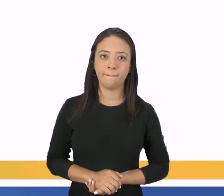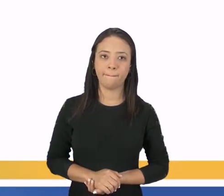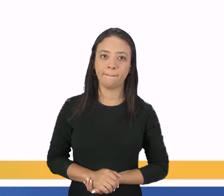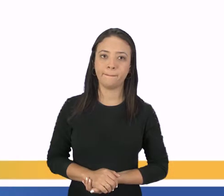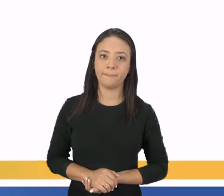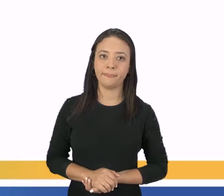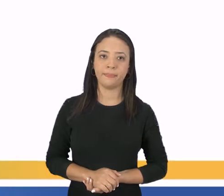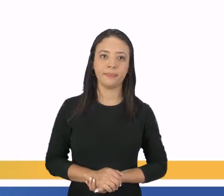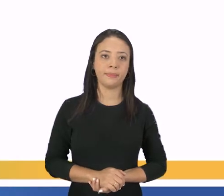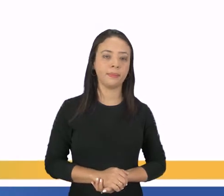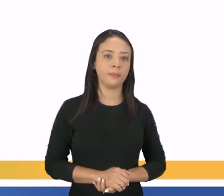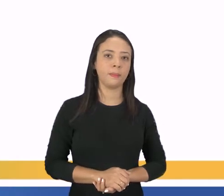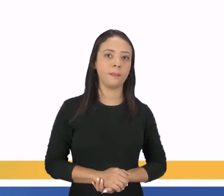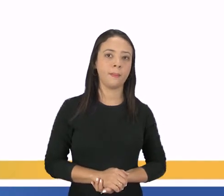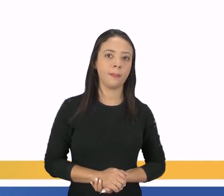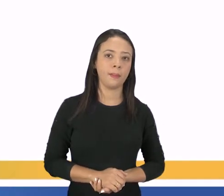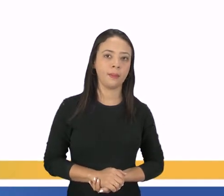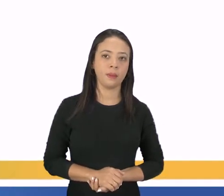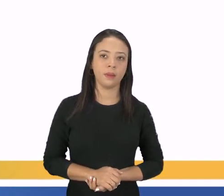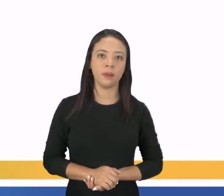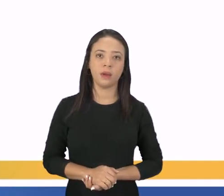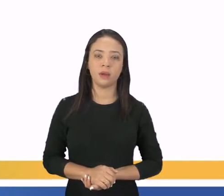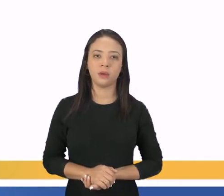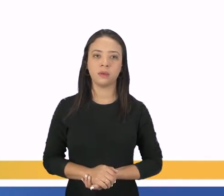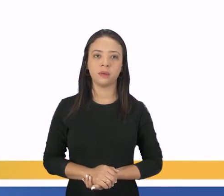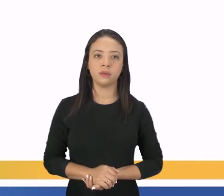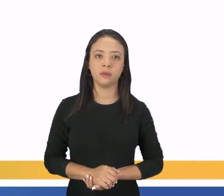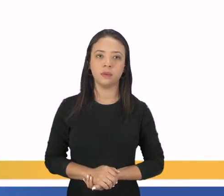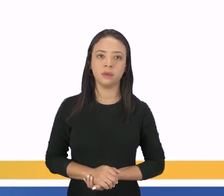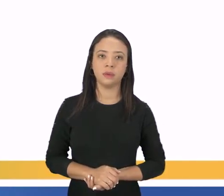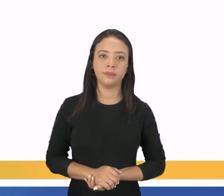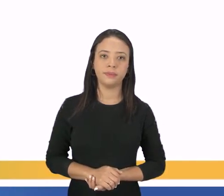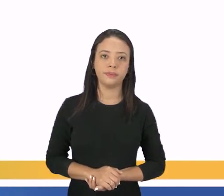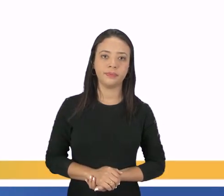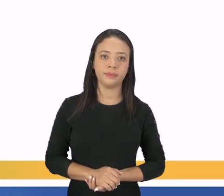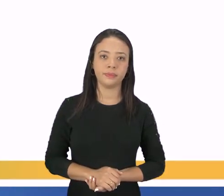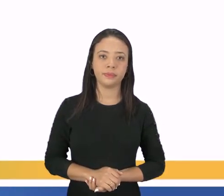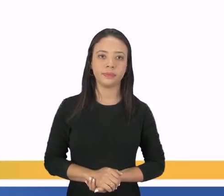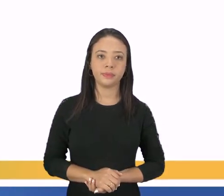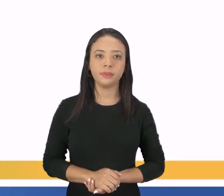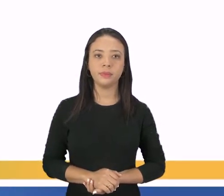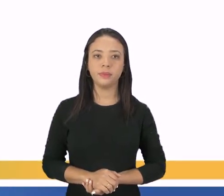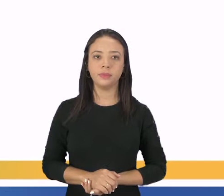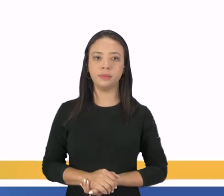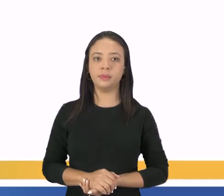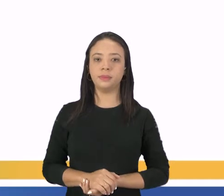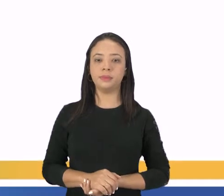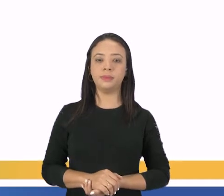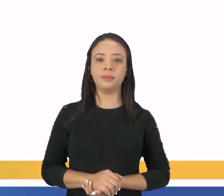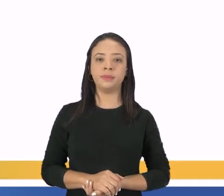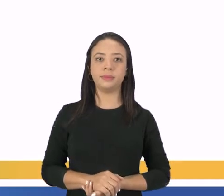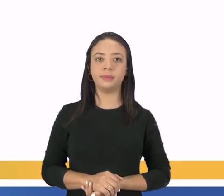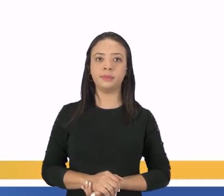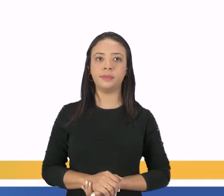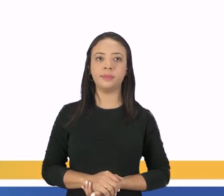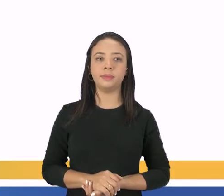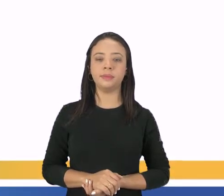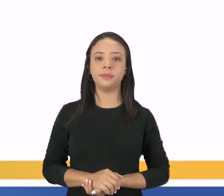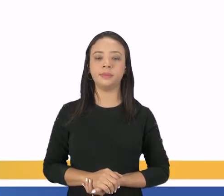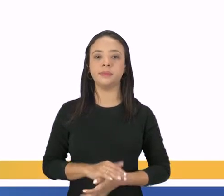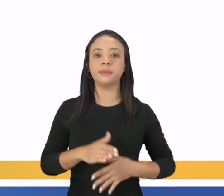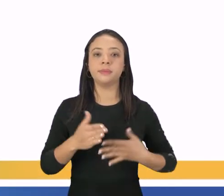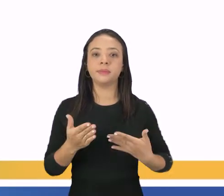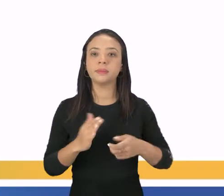con mi perro, consulto más mis redes sociales y por último voy a dormir. Mi rotina diária é bastante relajada. Ou seja,